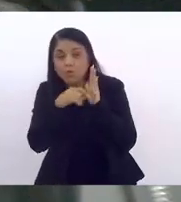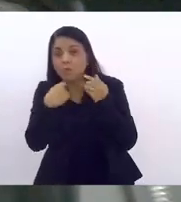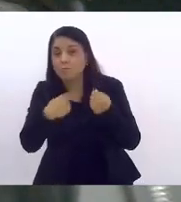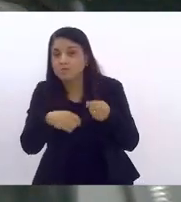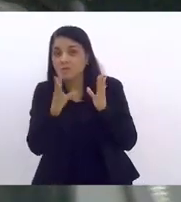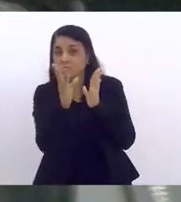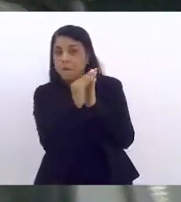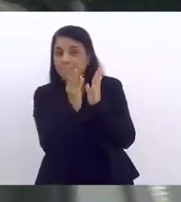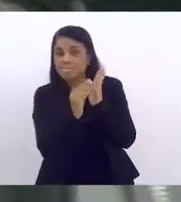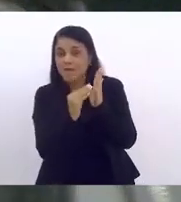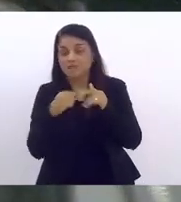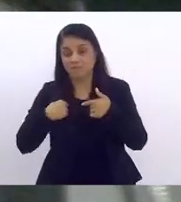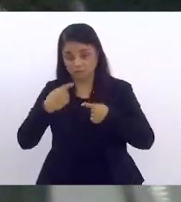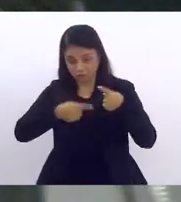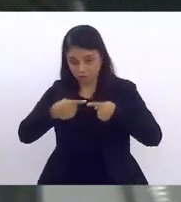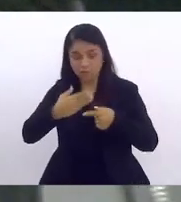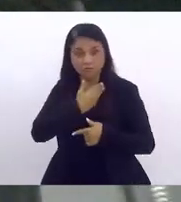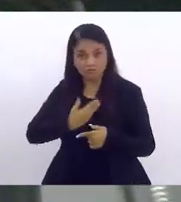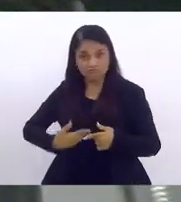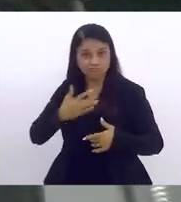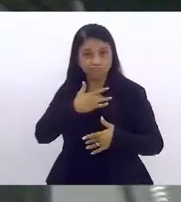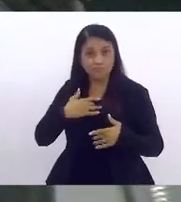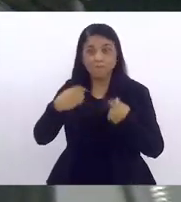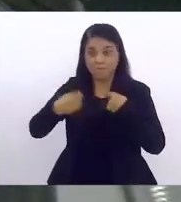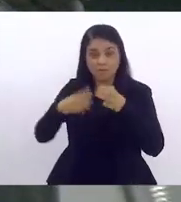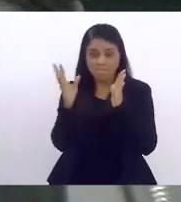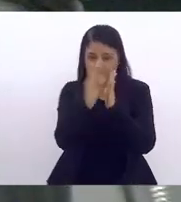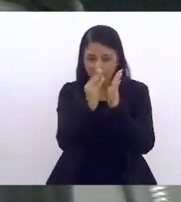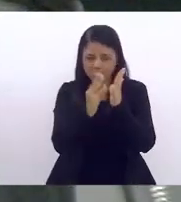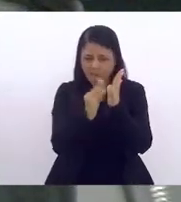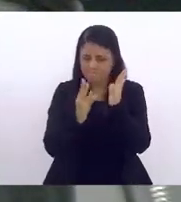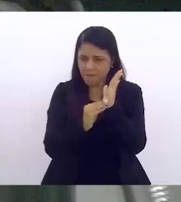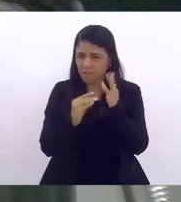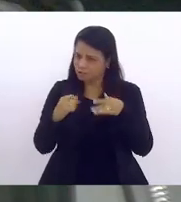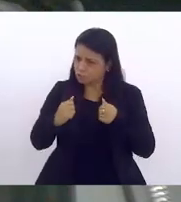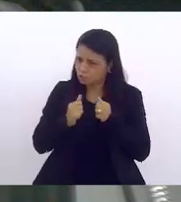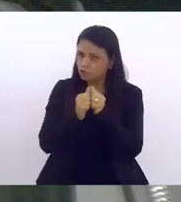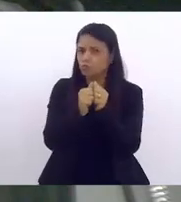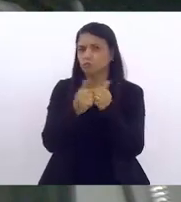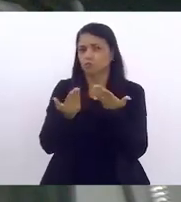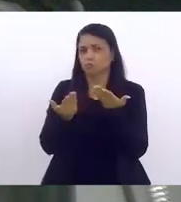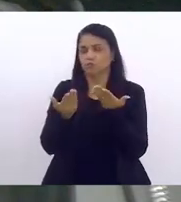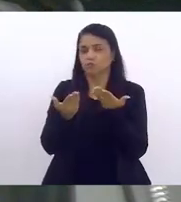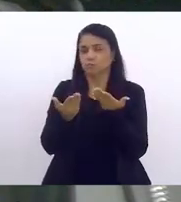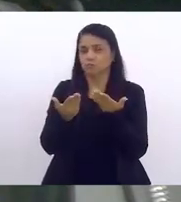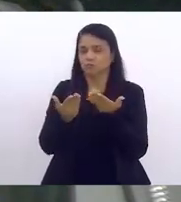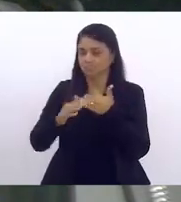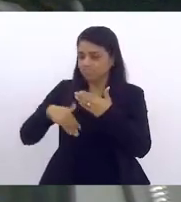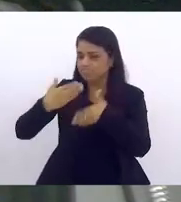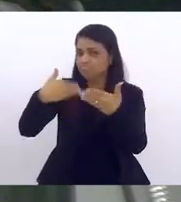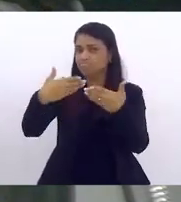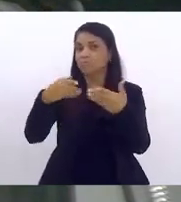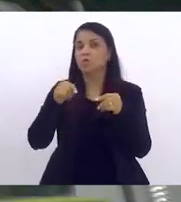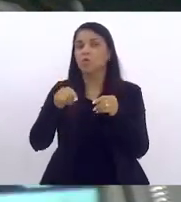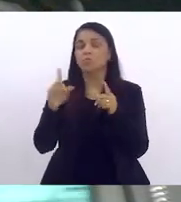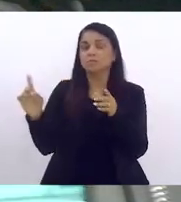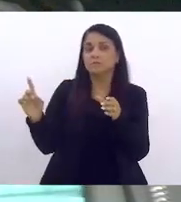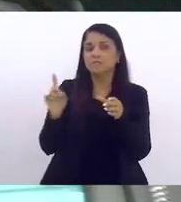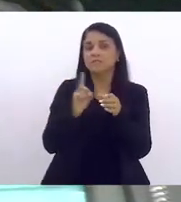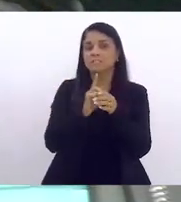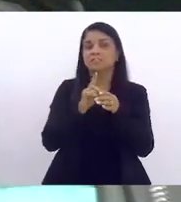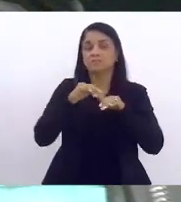que tem a discussão da saúde pública, mas isso aqui também tem que estar. E aí a gente vai construindo junto. como que a gente incide na